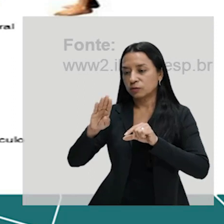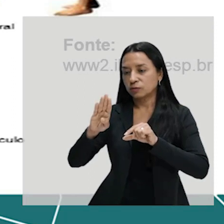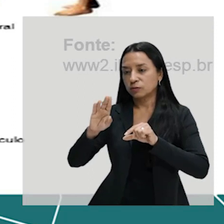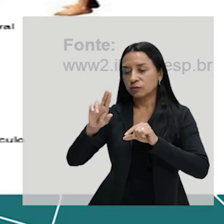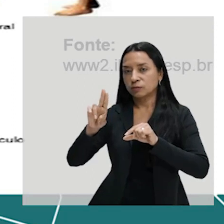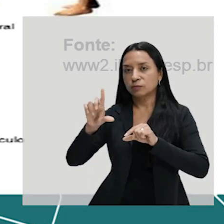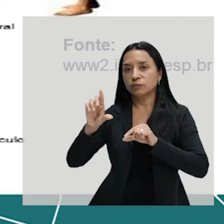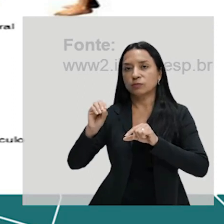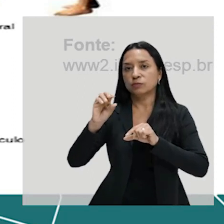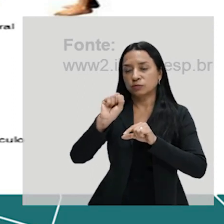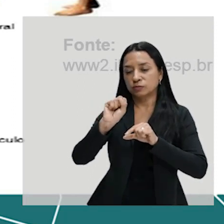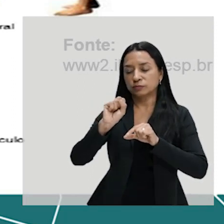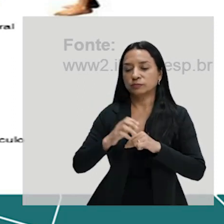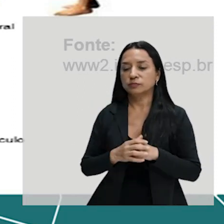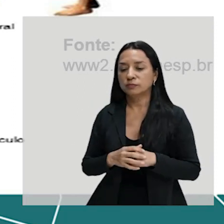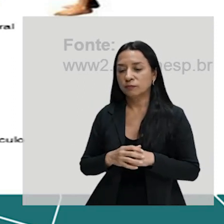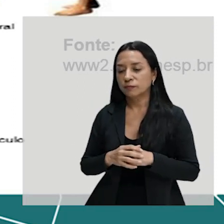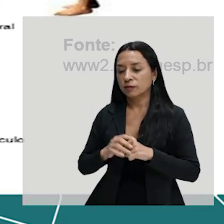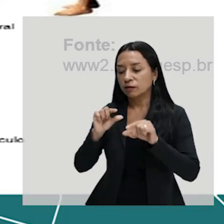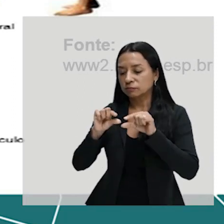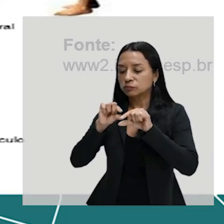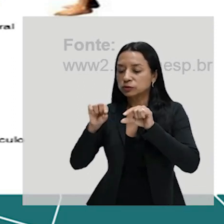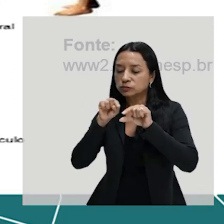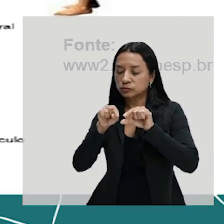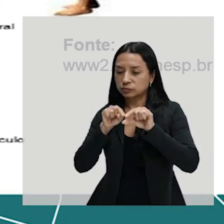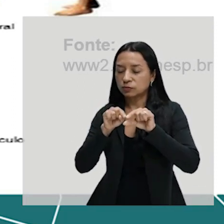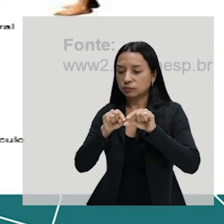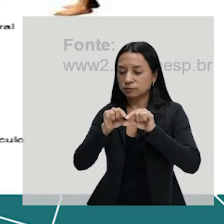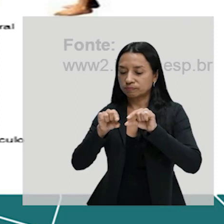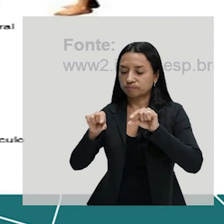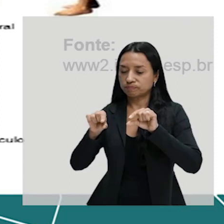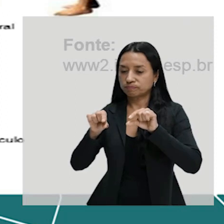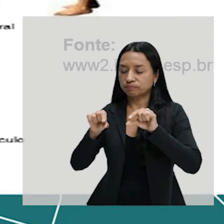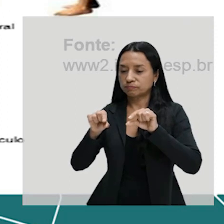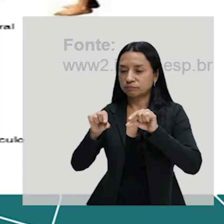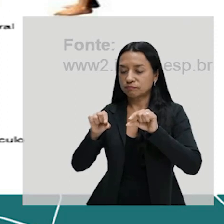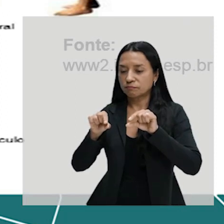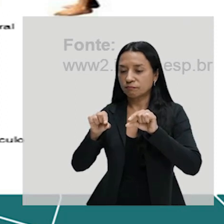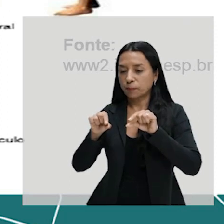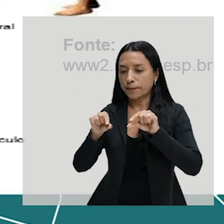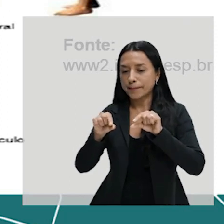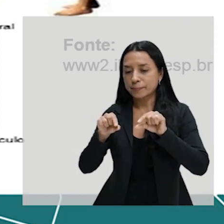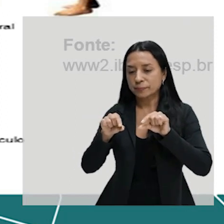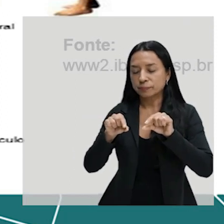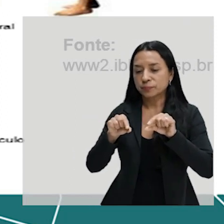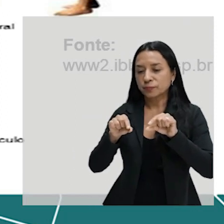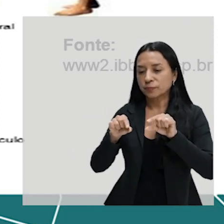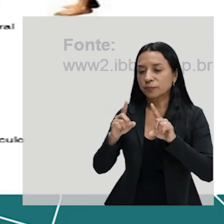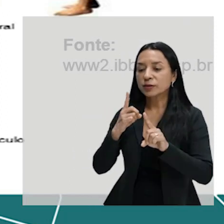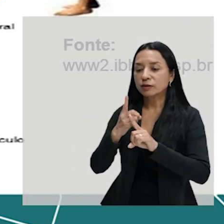bom Então dentro dos lóbulos que são esses espaços internos aqui nós vamos